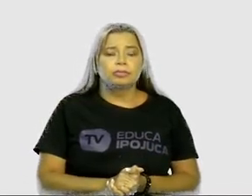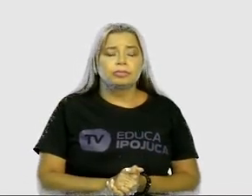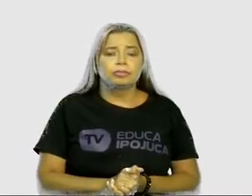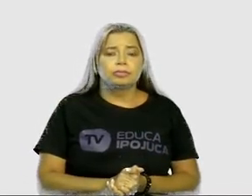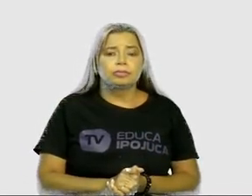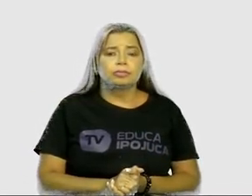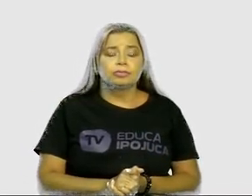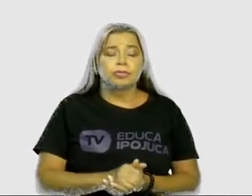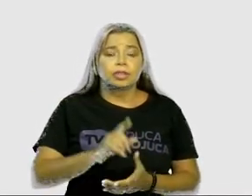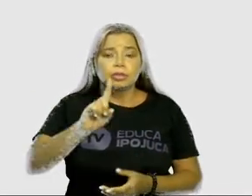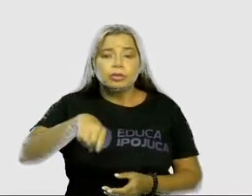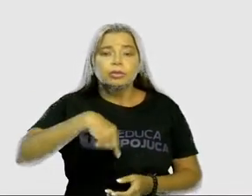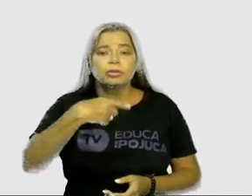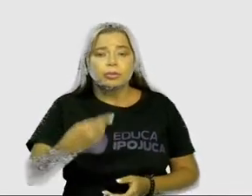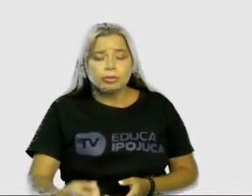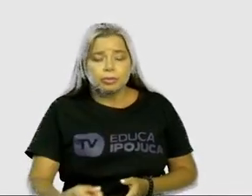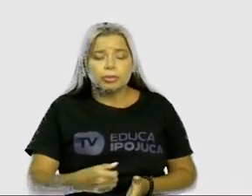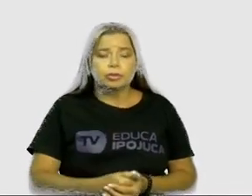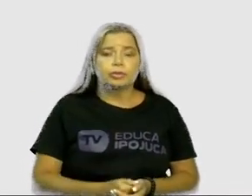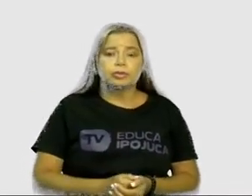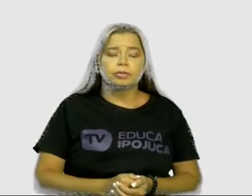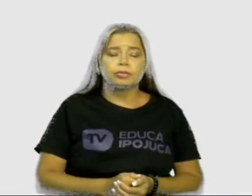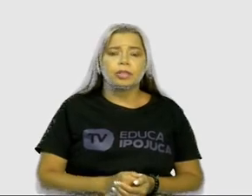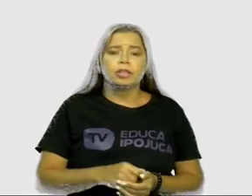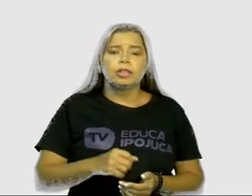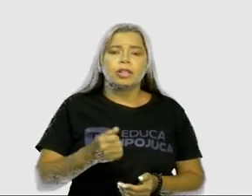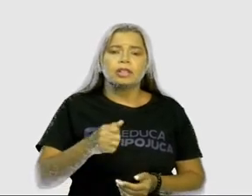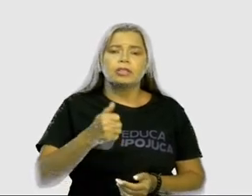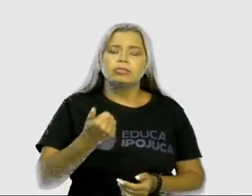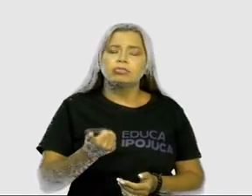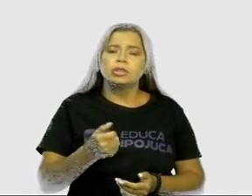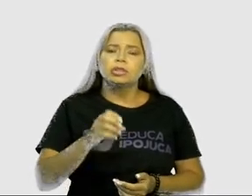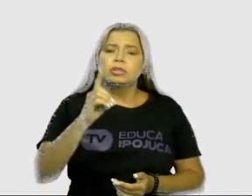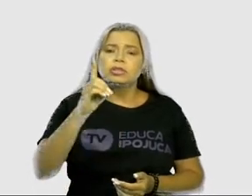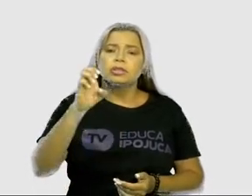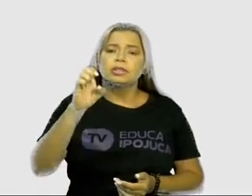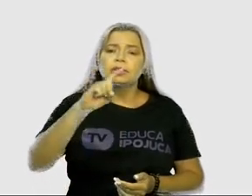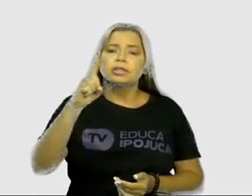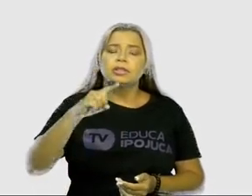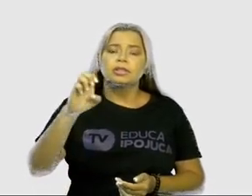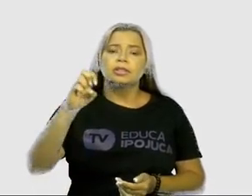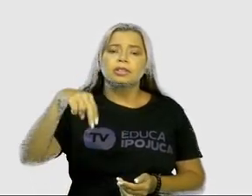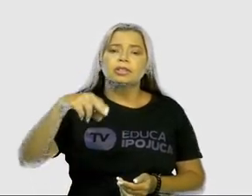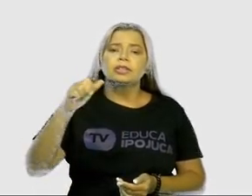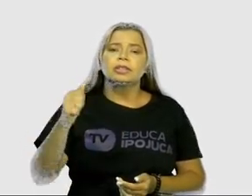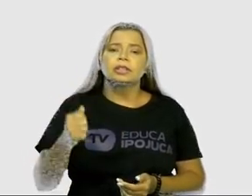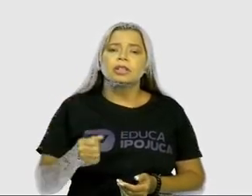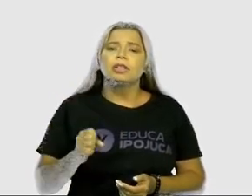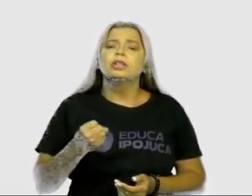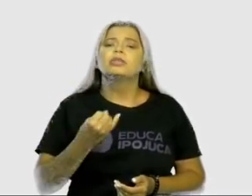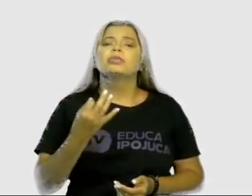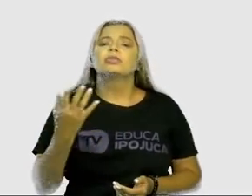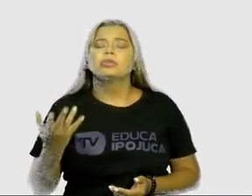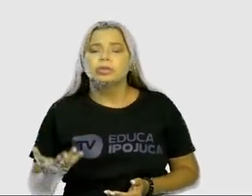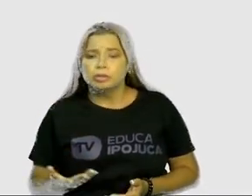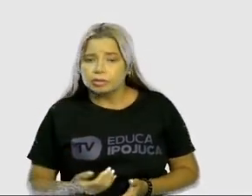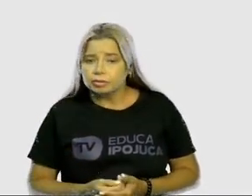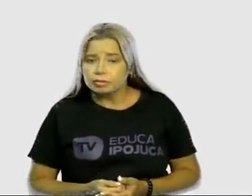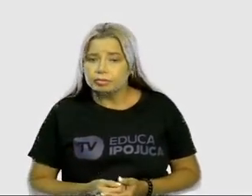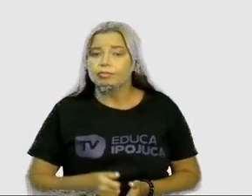tá lá embaixo uma dezena Quanto é uma dezena 10 mais três unidades